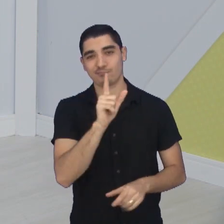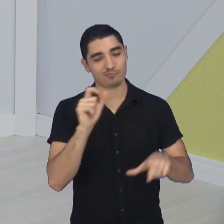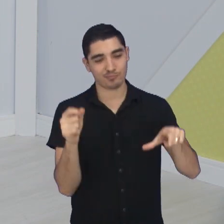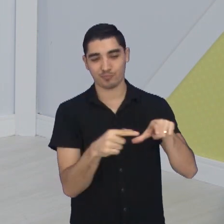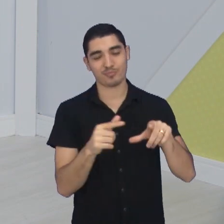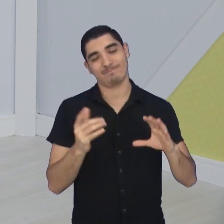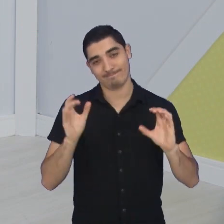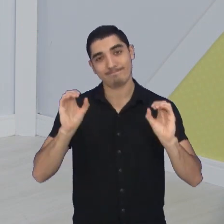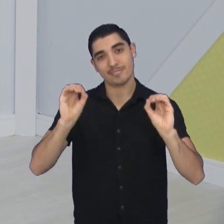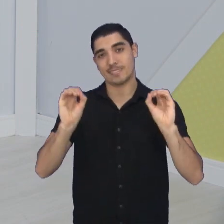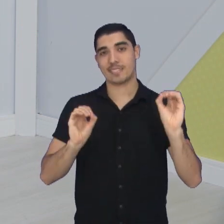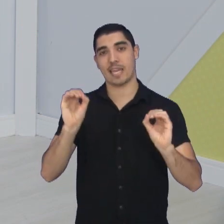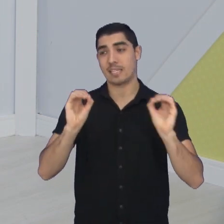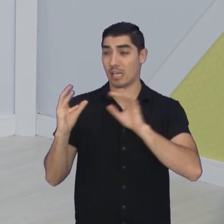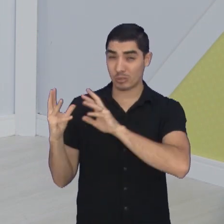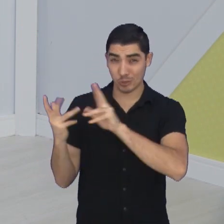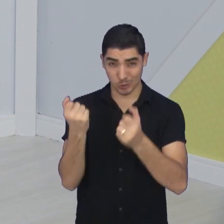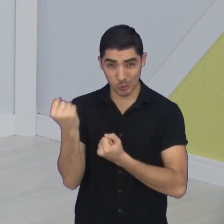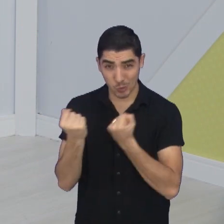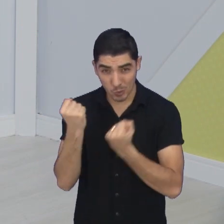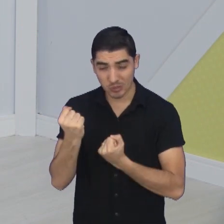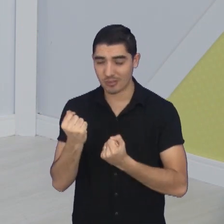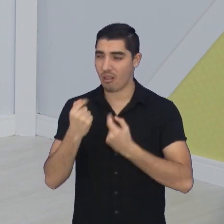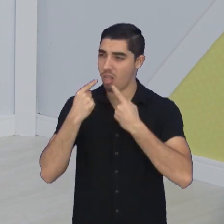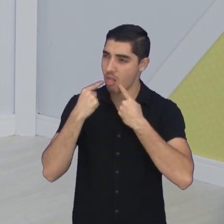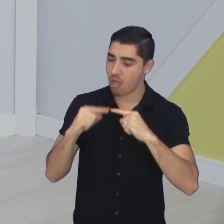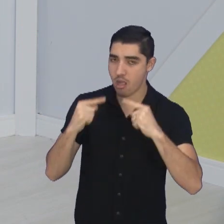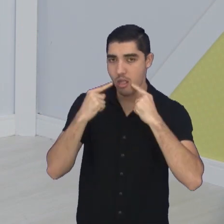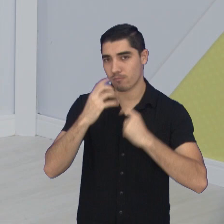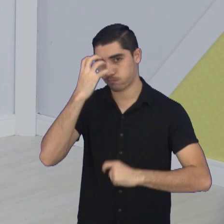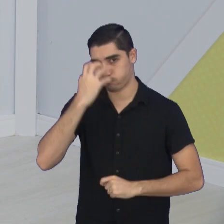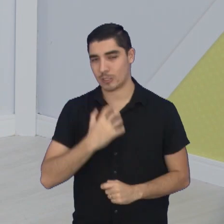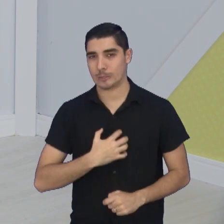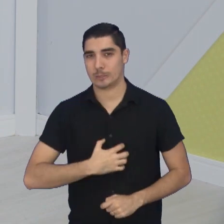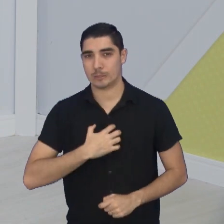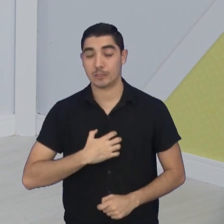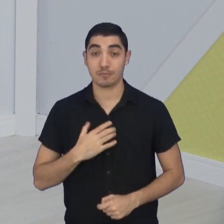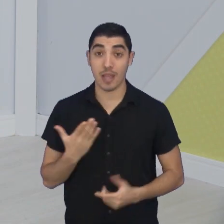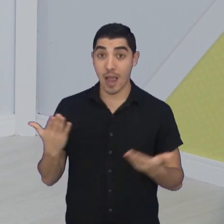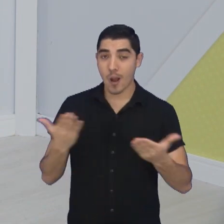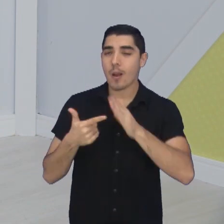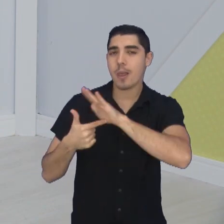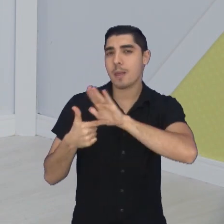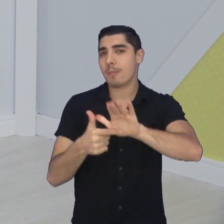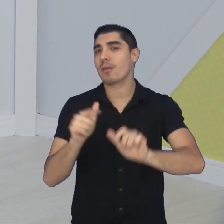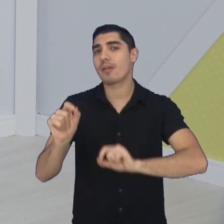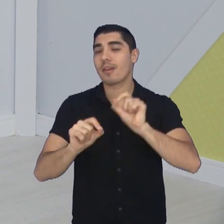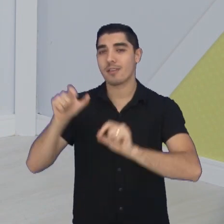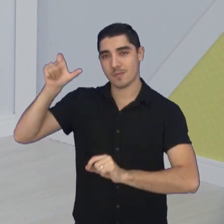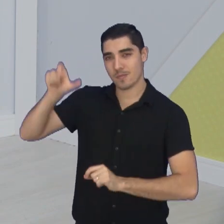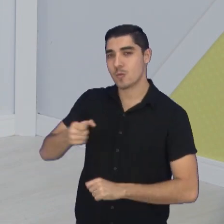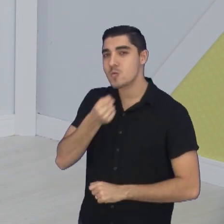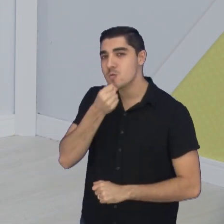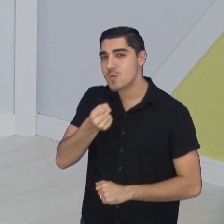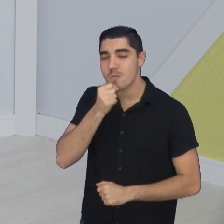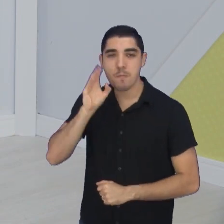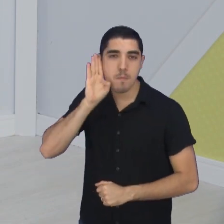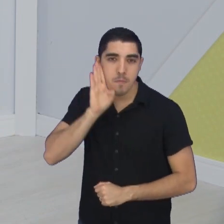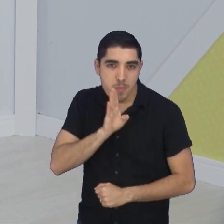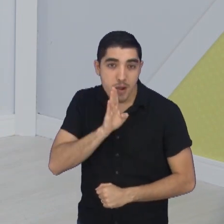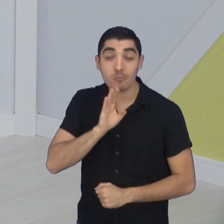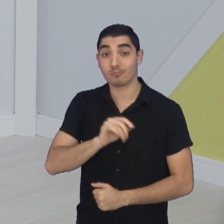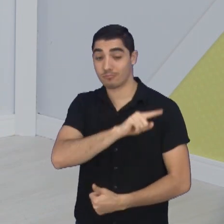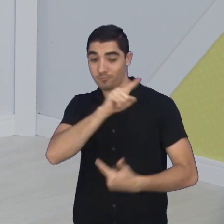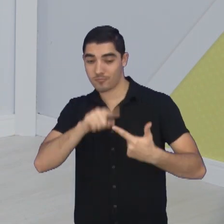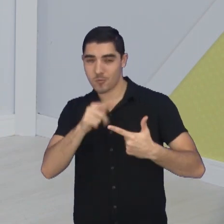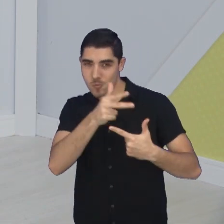0-0, frustrando torcedores no estádio Martins Pereira. Quem vai contar a história do jogo para você é o repórter Paulo Ricardo. As